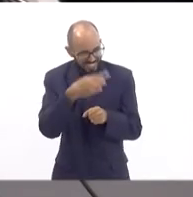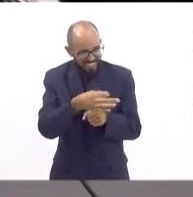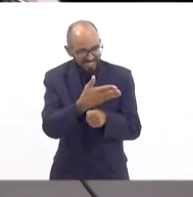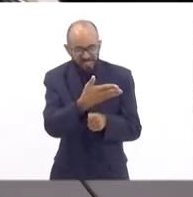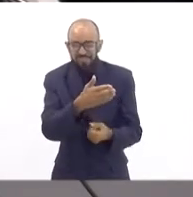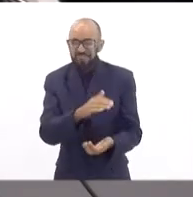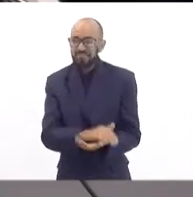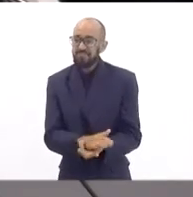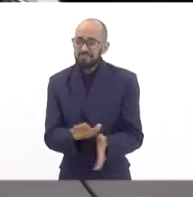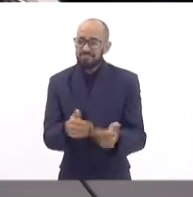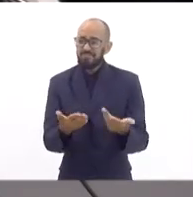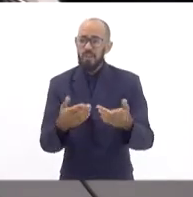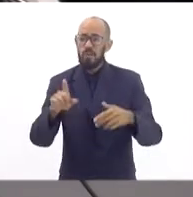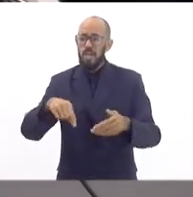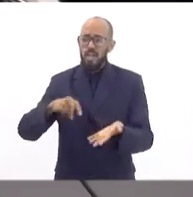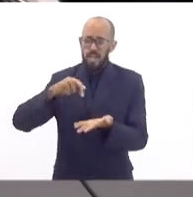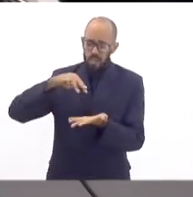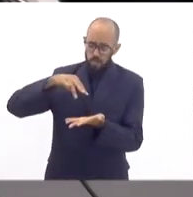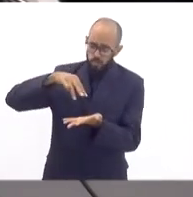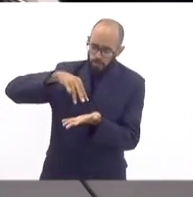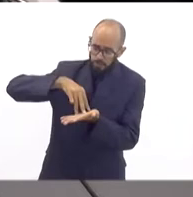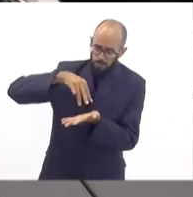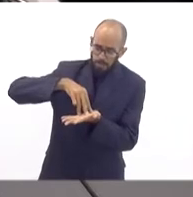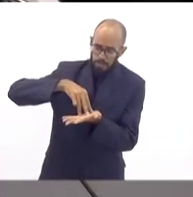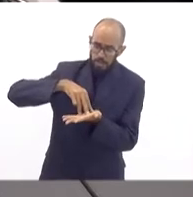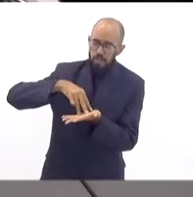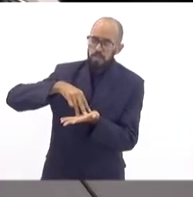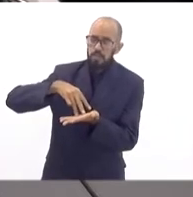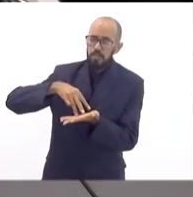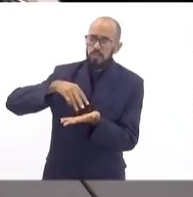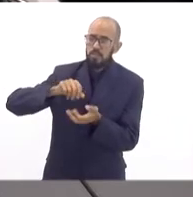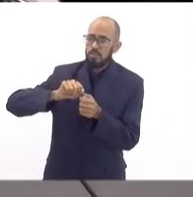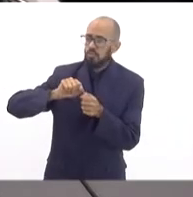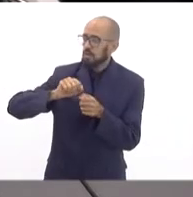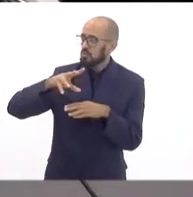é um tripé que se complementam. Você aporta